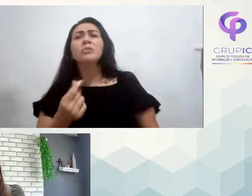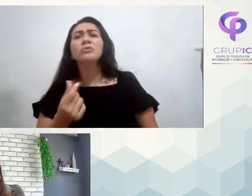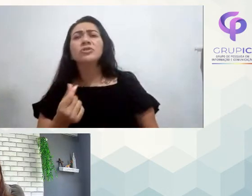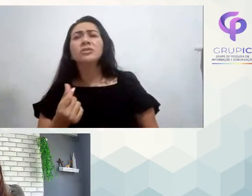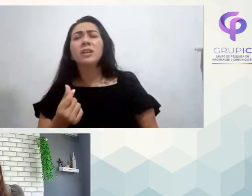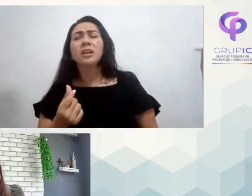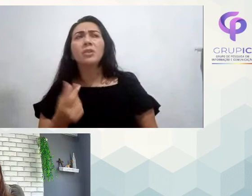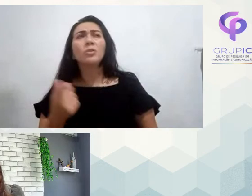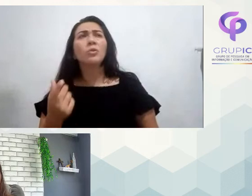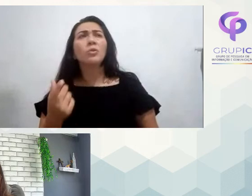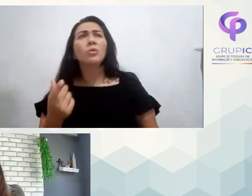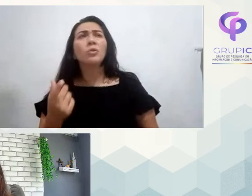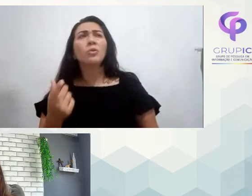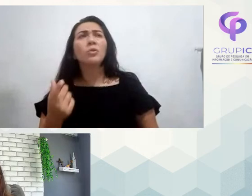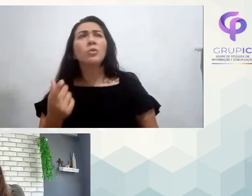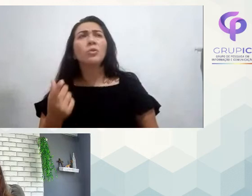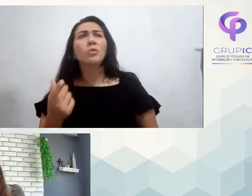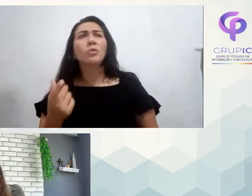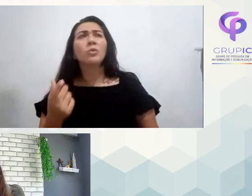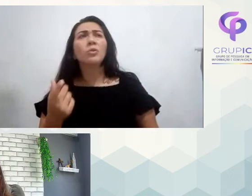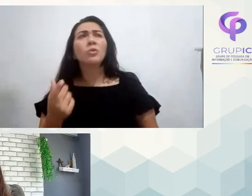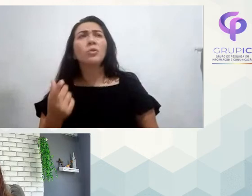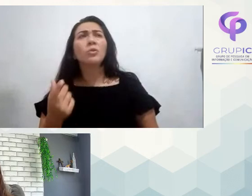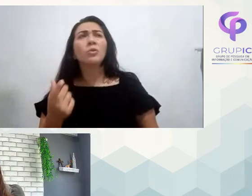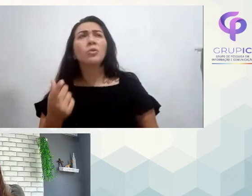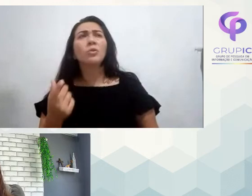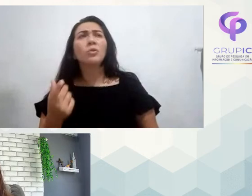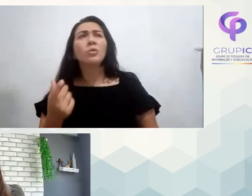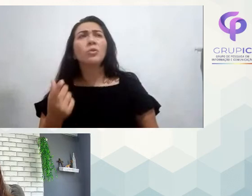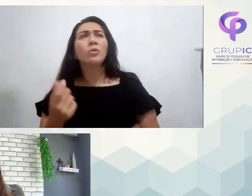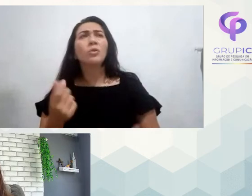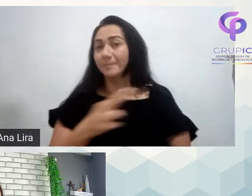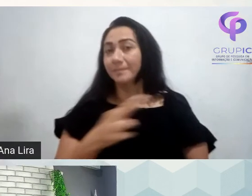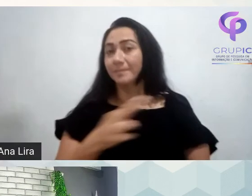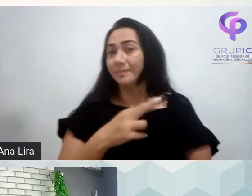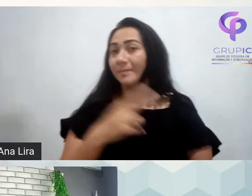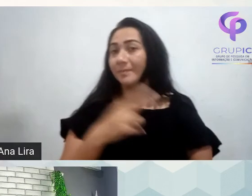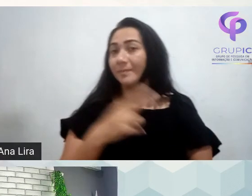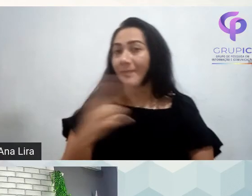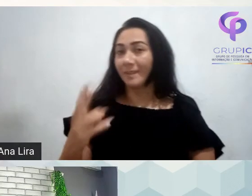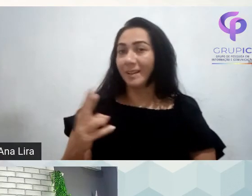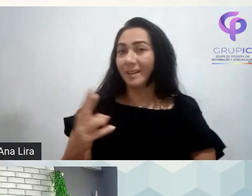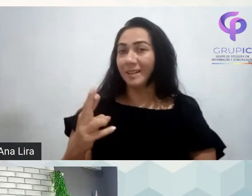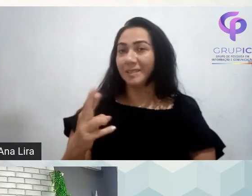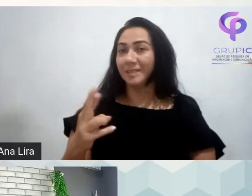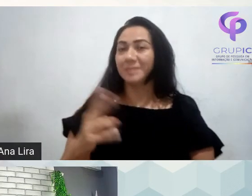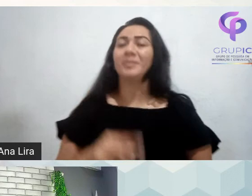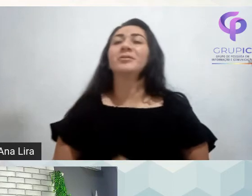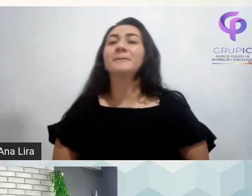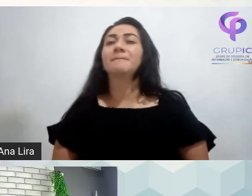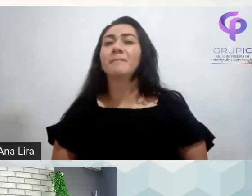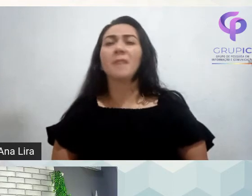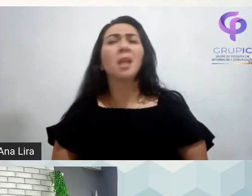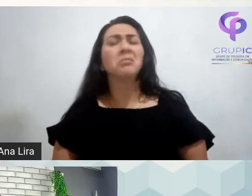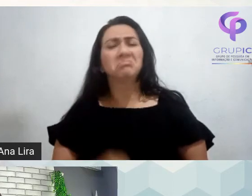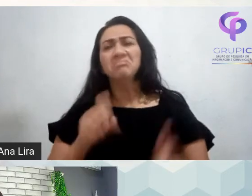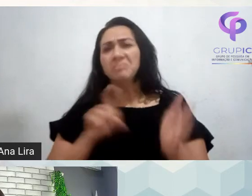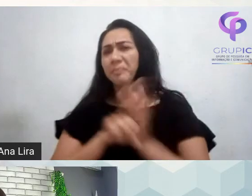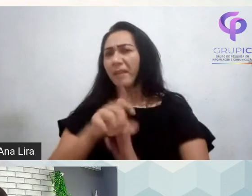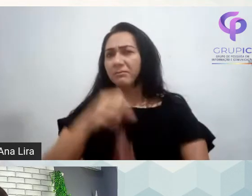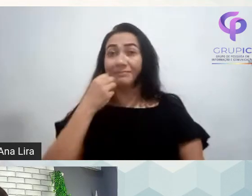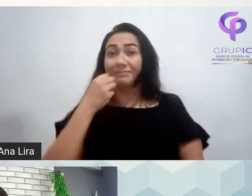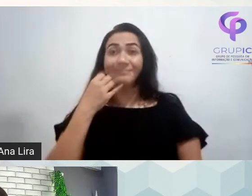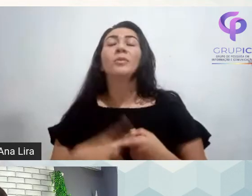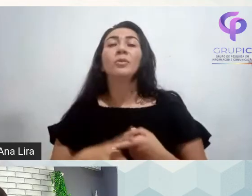Olha, é uma boa pergunta, porque geralmente a gente fica, como é que eu posso dizer, brecado nessa parte do